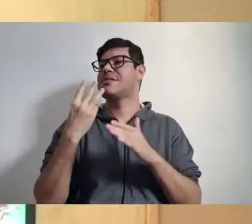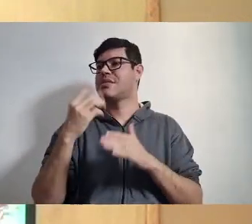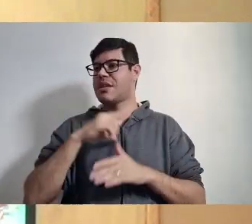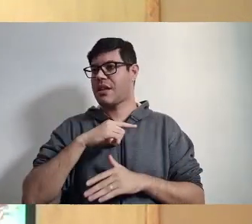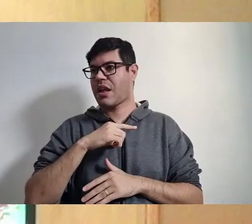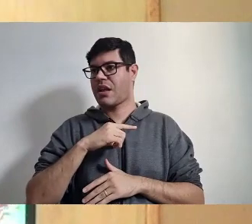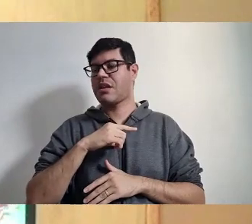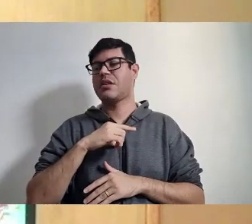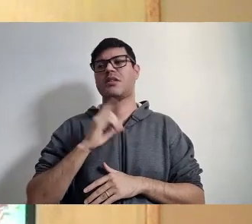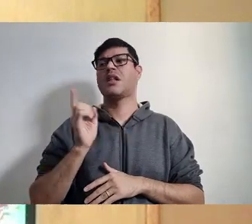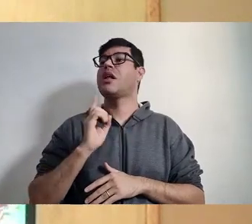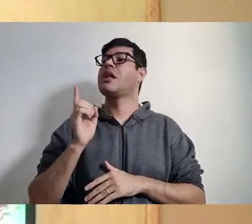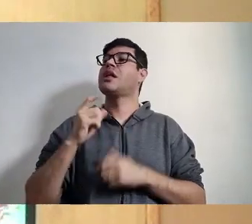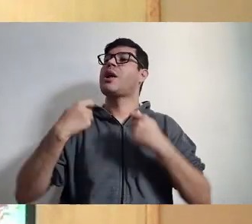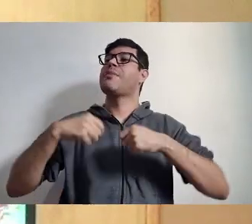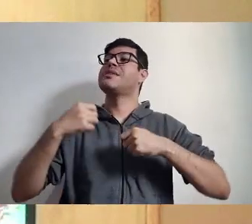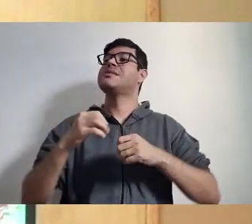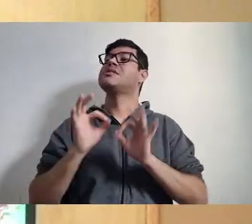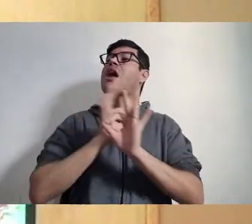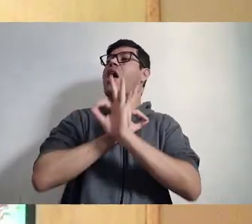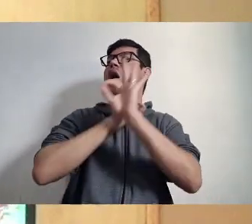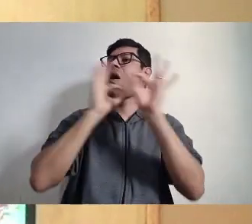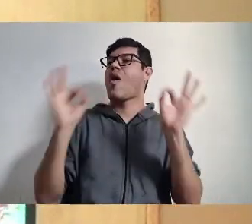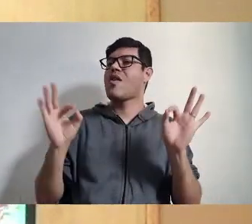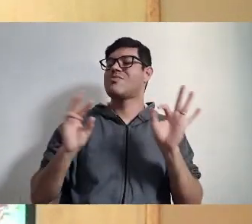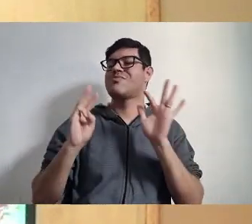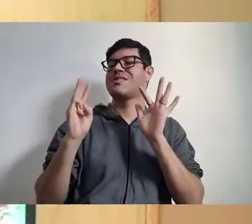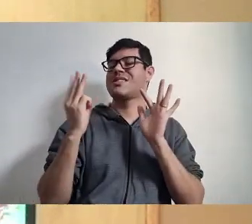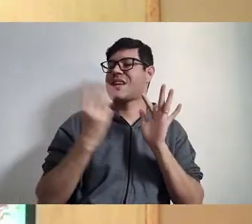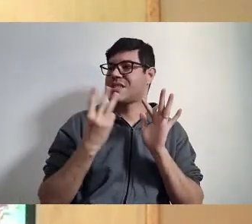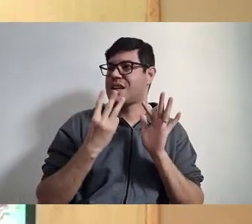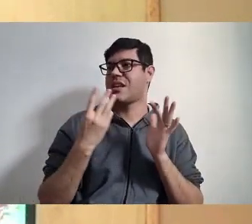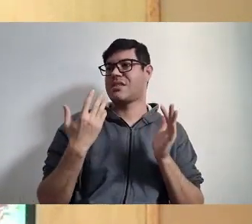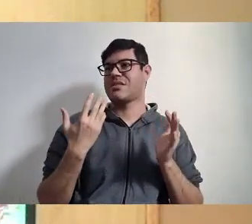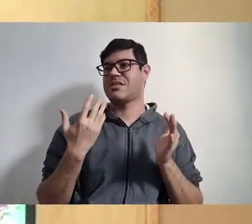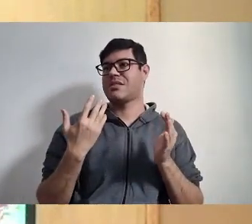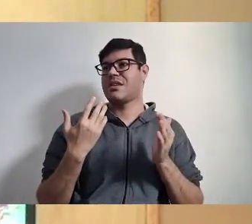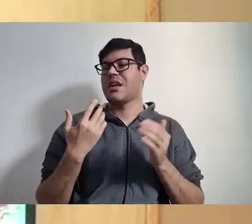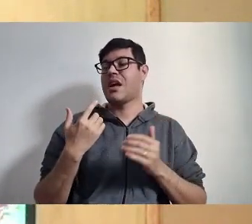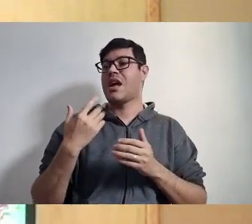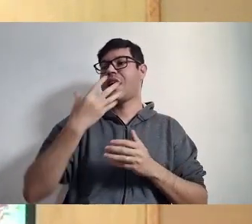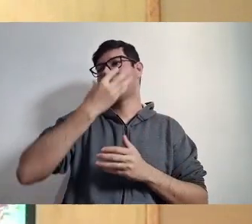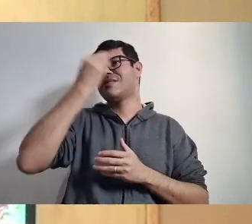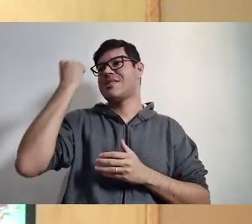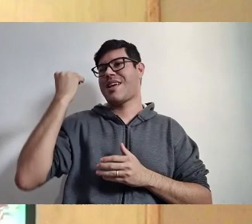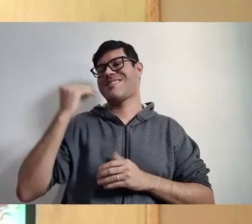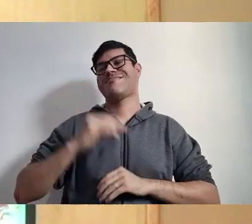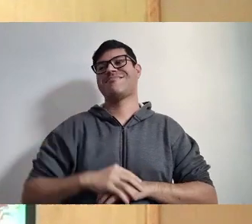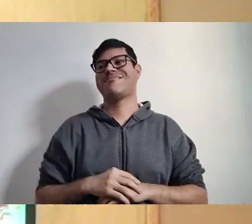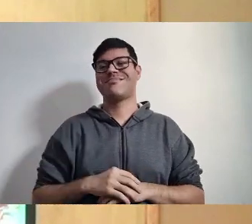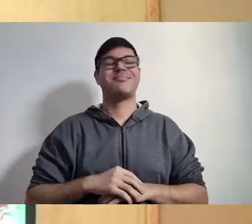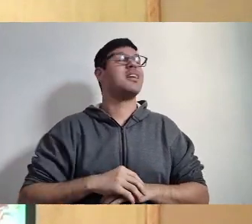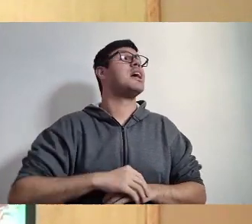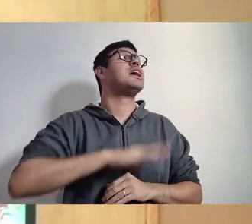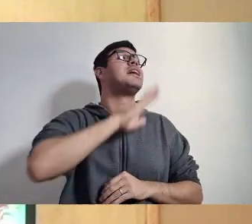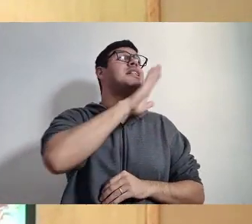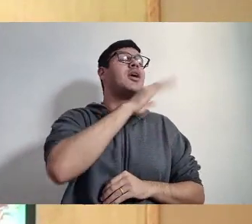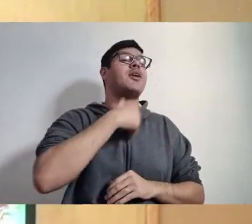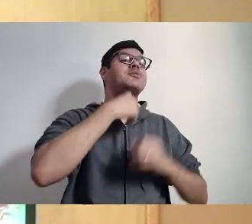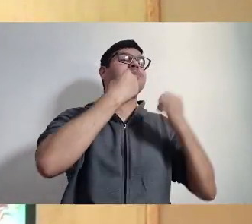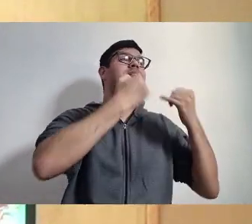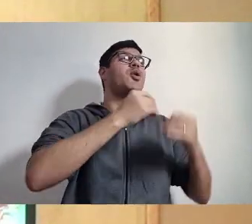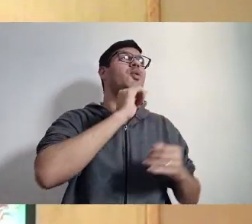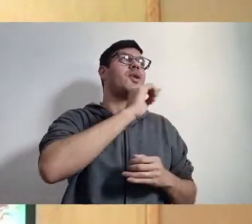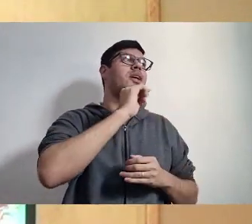Não, para ficar ótimo tem que terceirizar. Ah, então esquece o que nós falamos agora. Então, não, terceirizar. O que eu estou querendo dizer para você é o seguinte, o primeiro